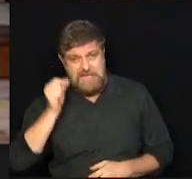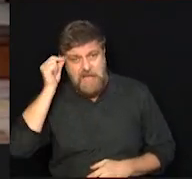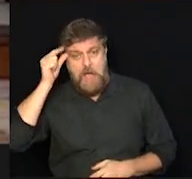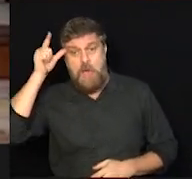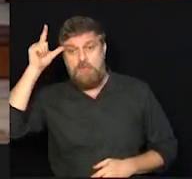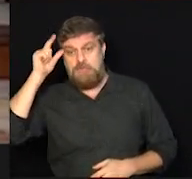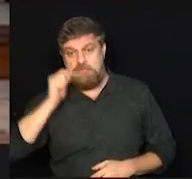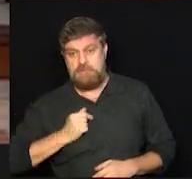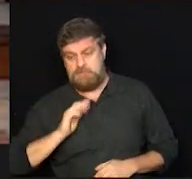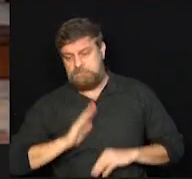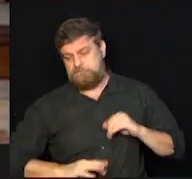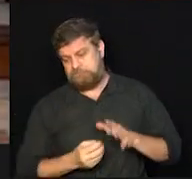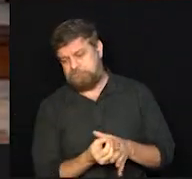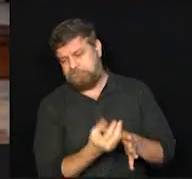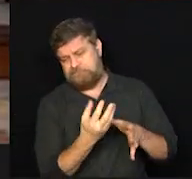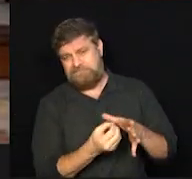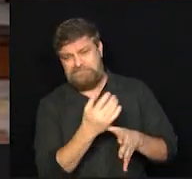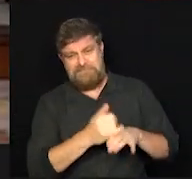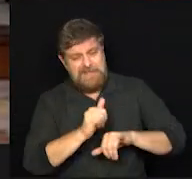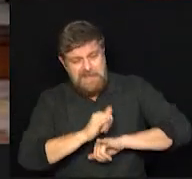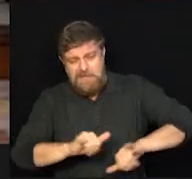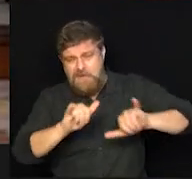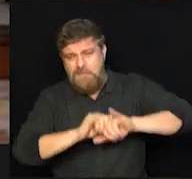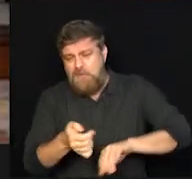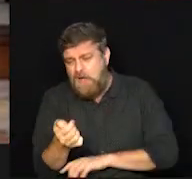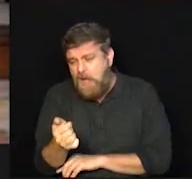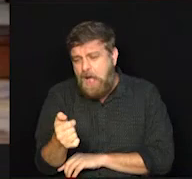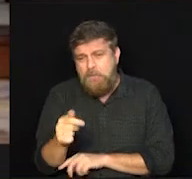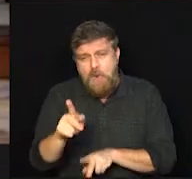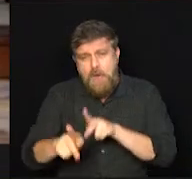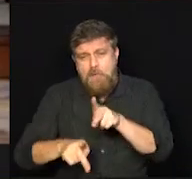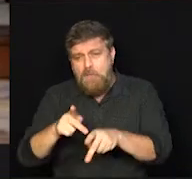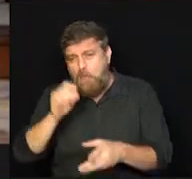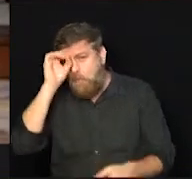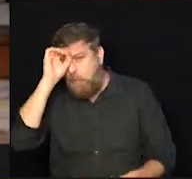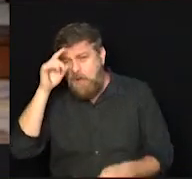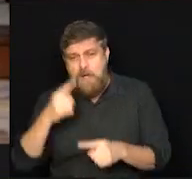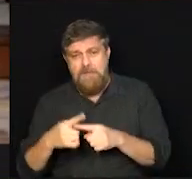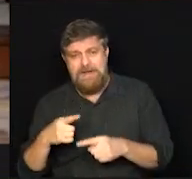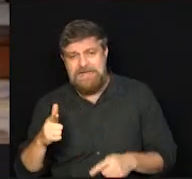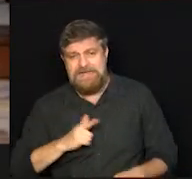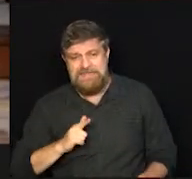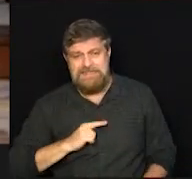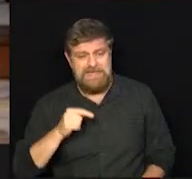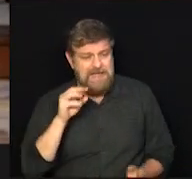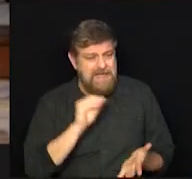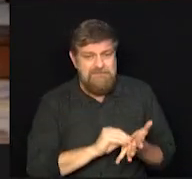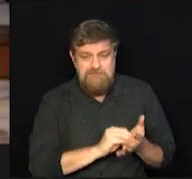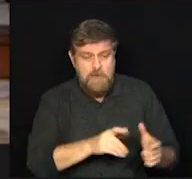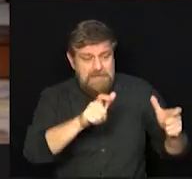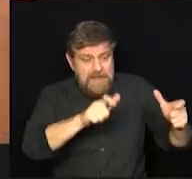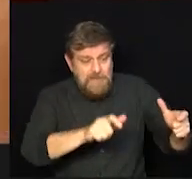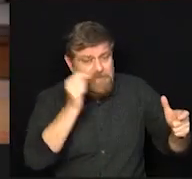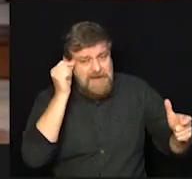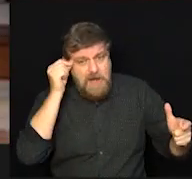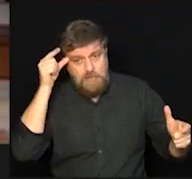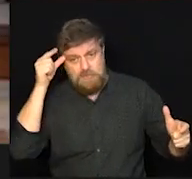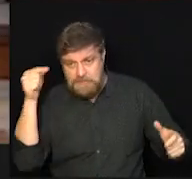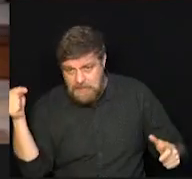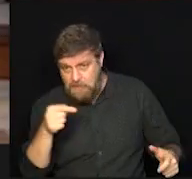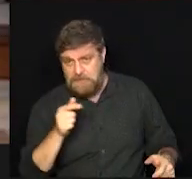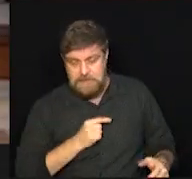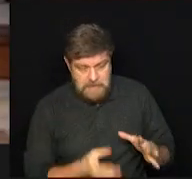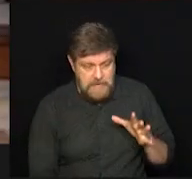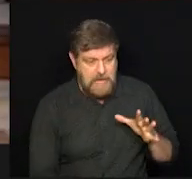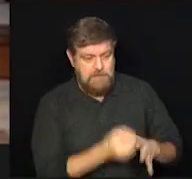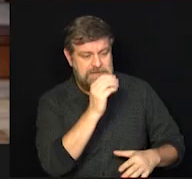cultural que infelizmente é muito pouco disponibilizada preparação população Justamente que ele é enorme carência de espaços culturais que possam acolher